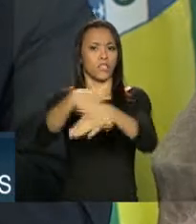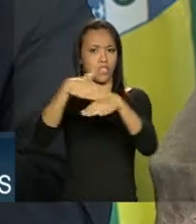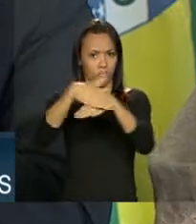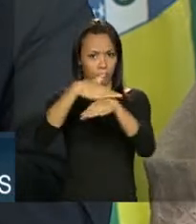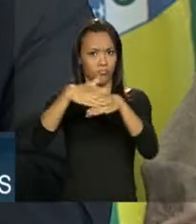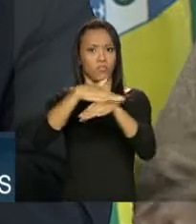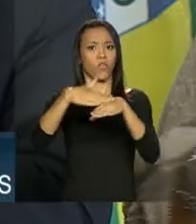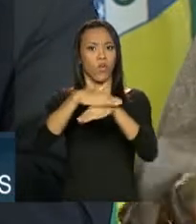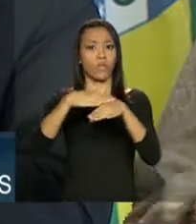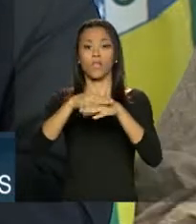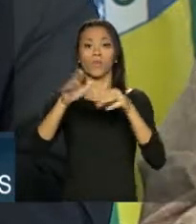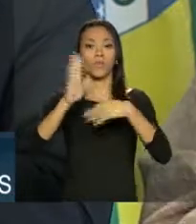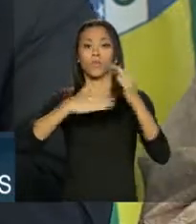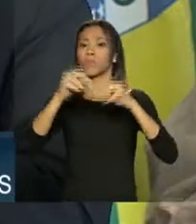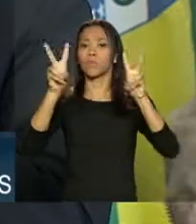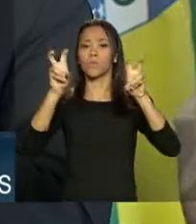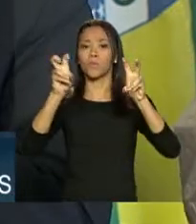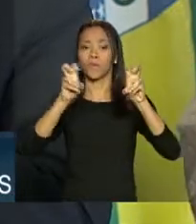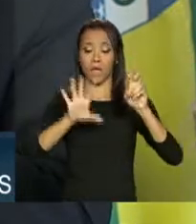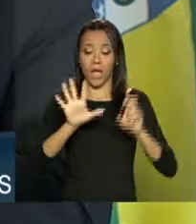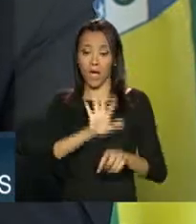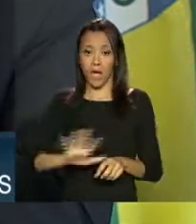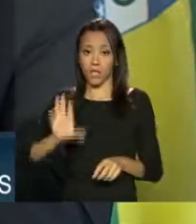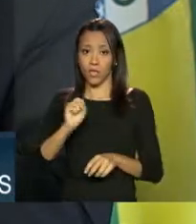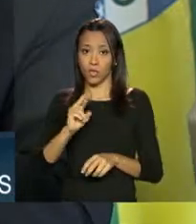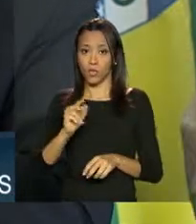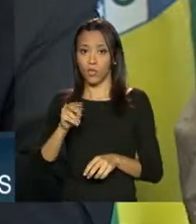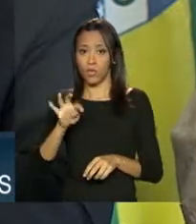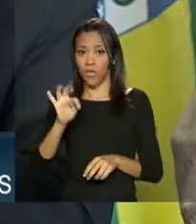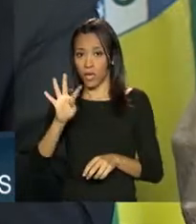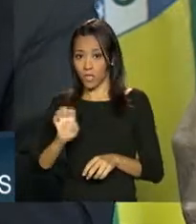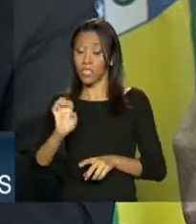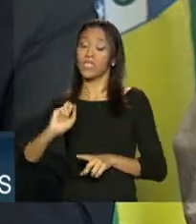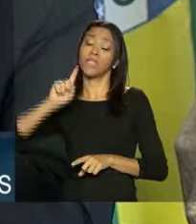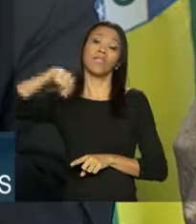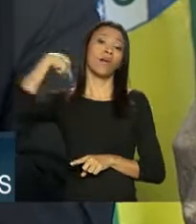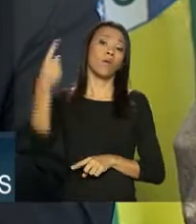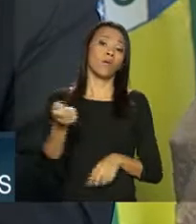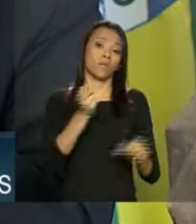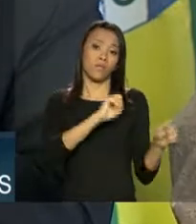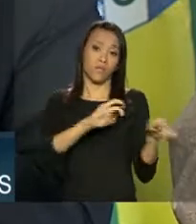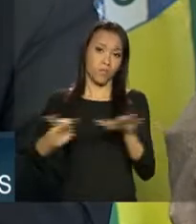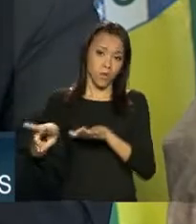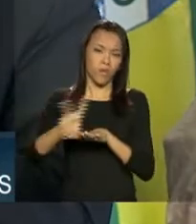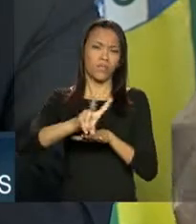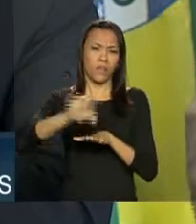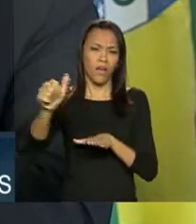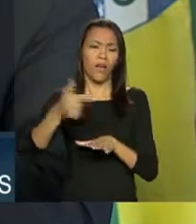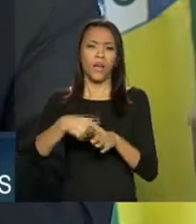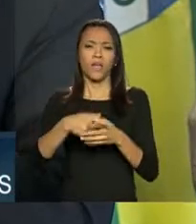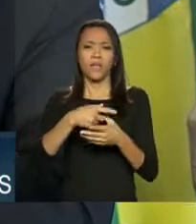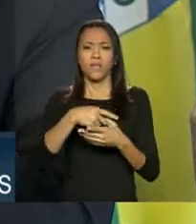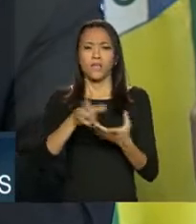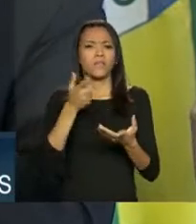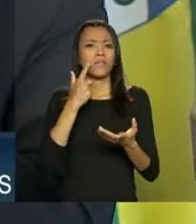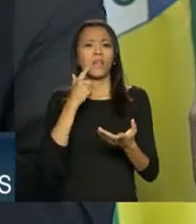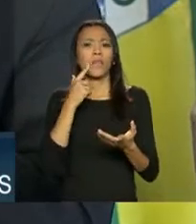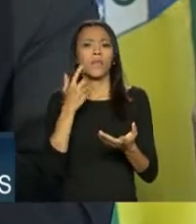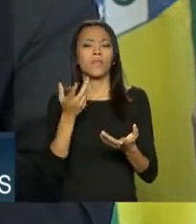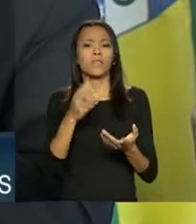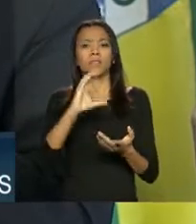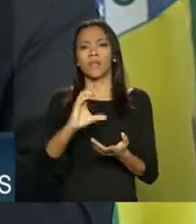da região Sudeste e durante a semana que vem nós vamos estar aí com os levantamentos da